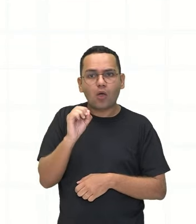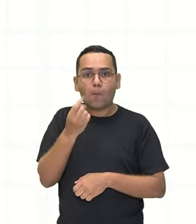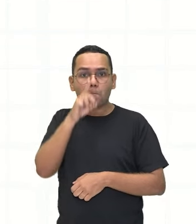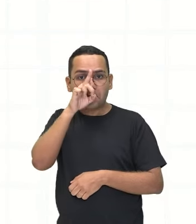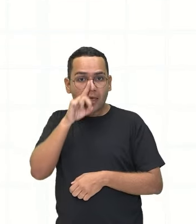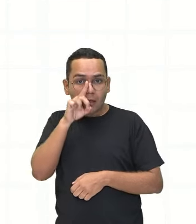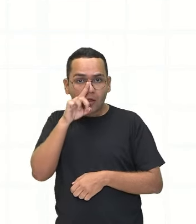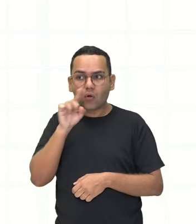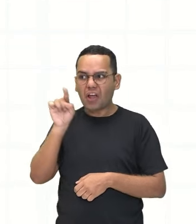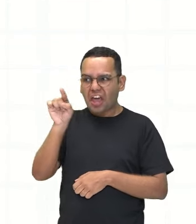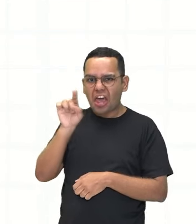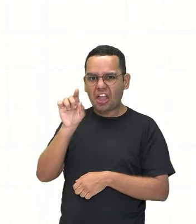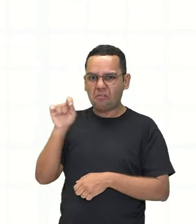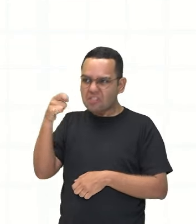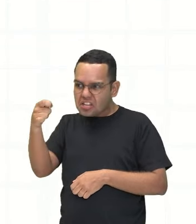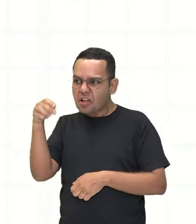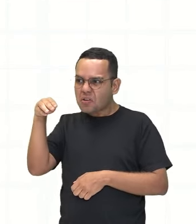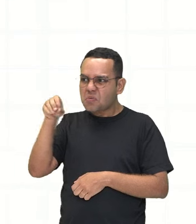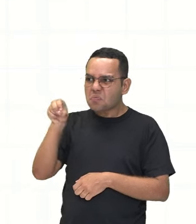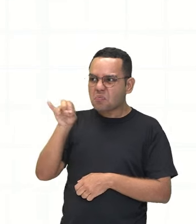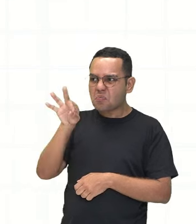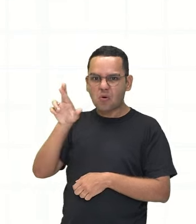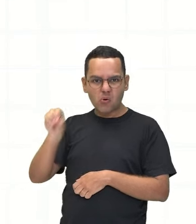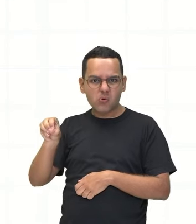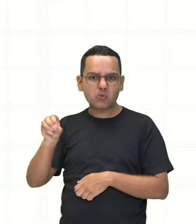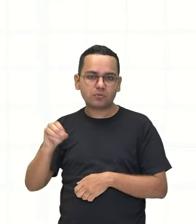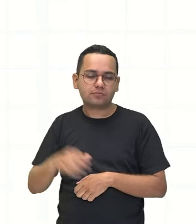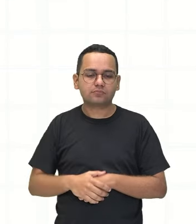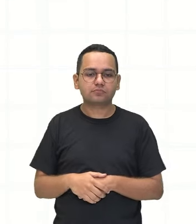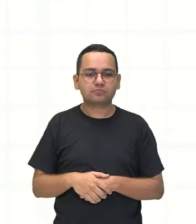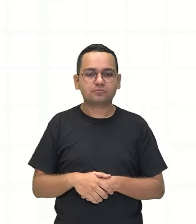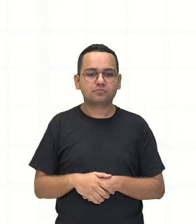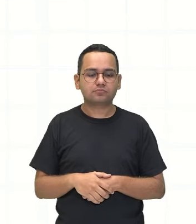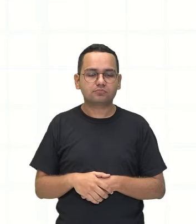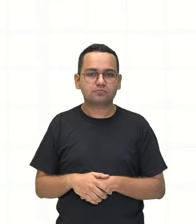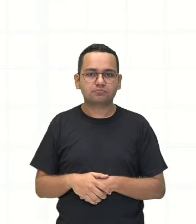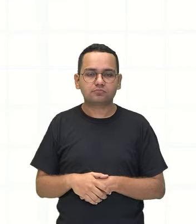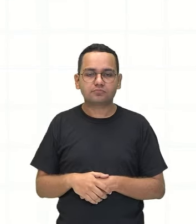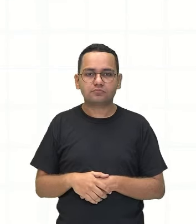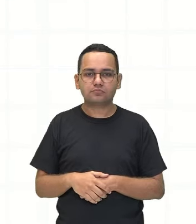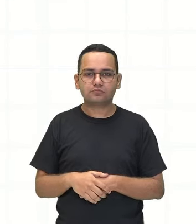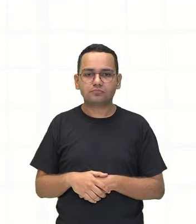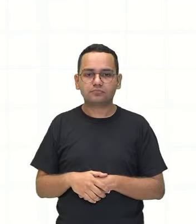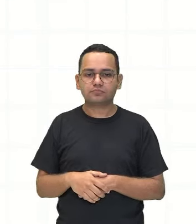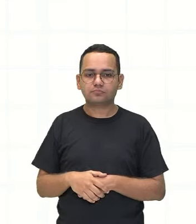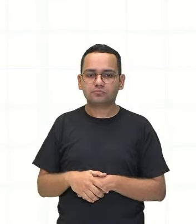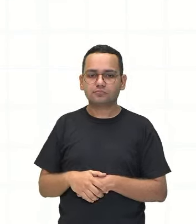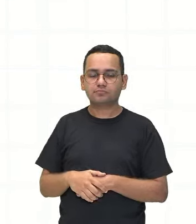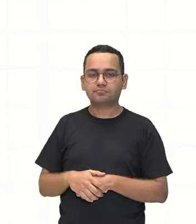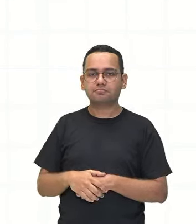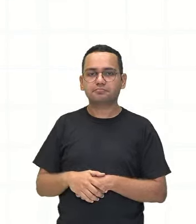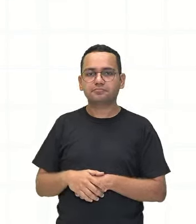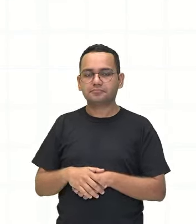é um monstro, ou o monstro, né? A palavra